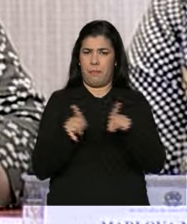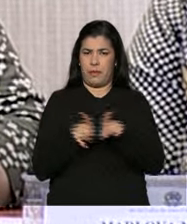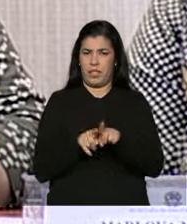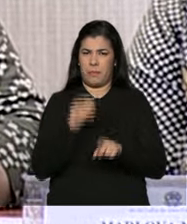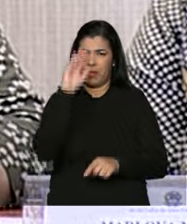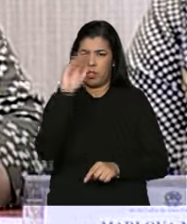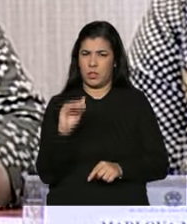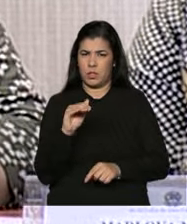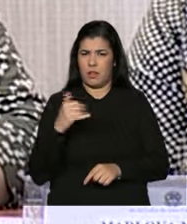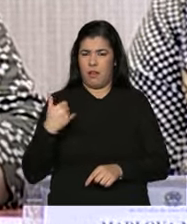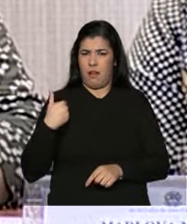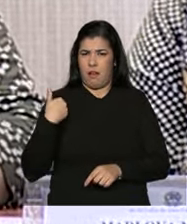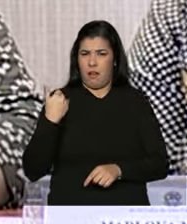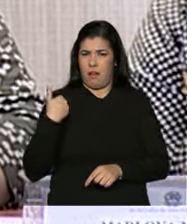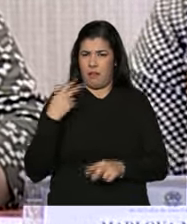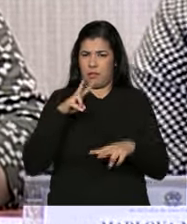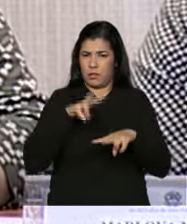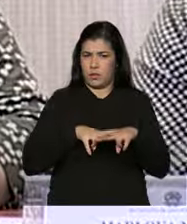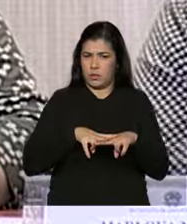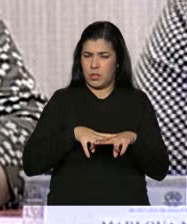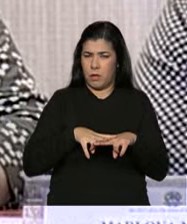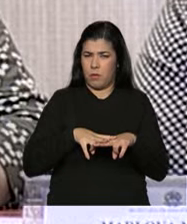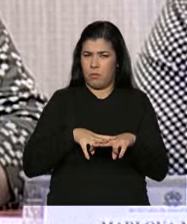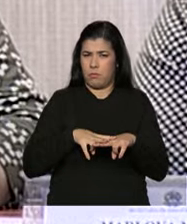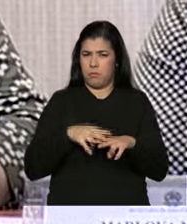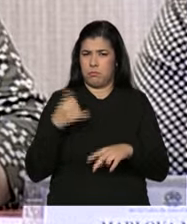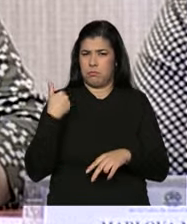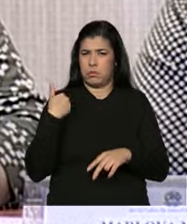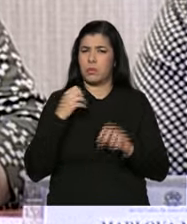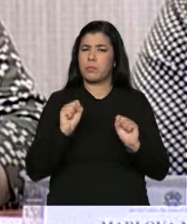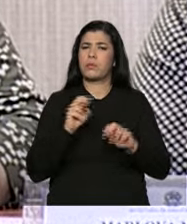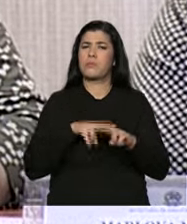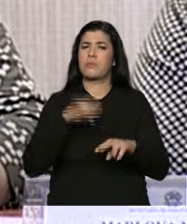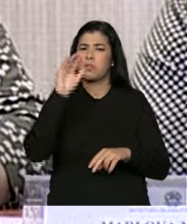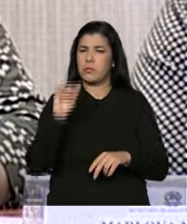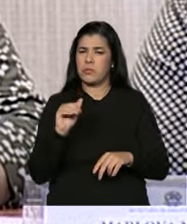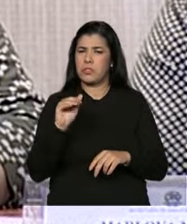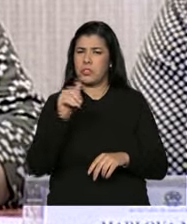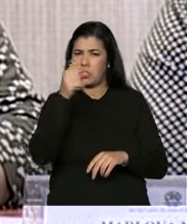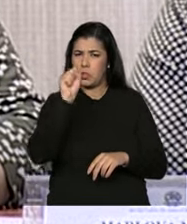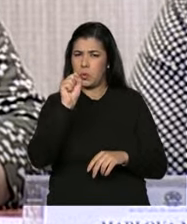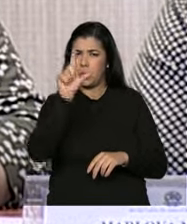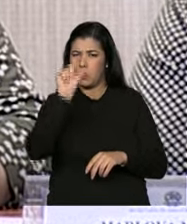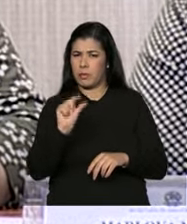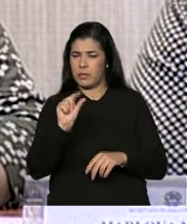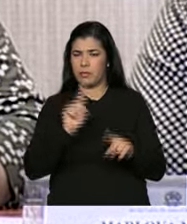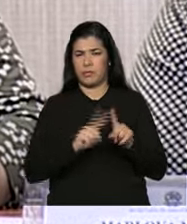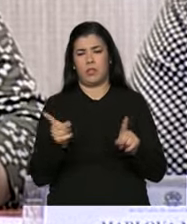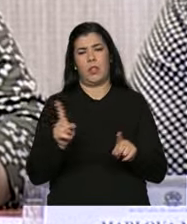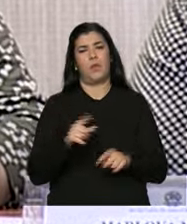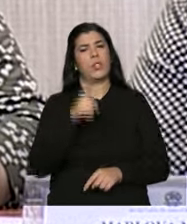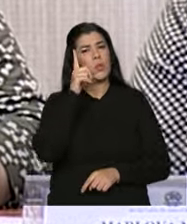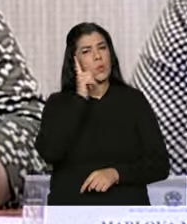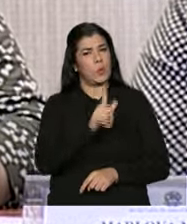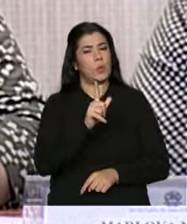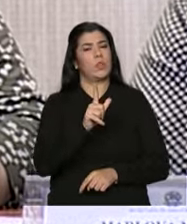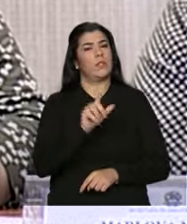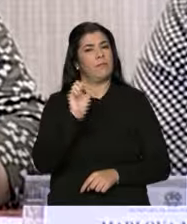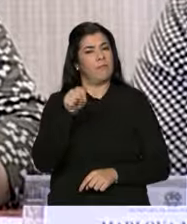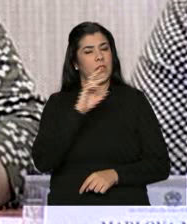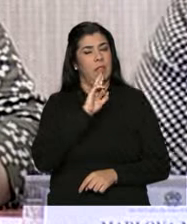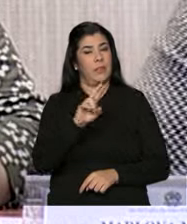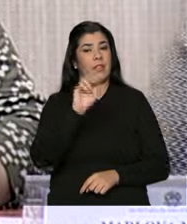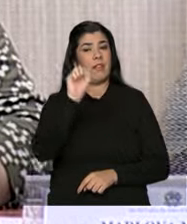precisamos a partir dele dizer sim ao fortalecimento dos direitos que já conquistamos, dos direitos humanos. Sim, há